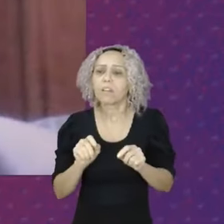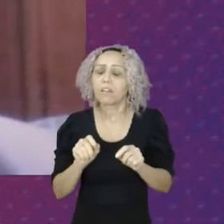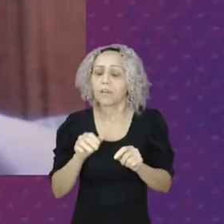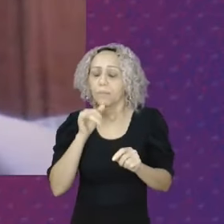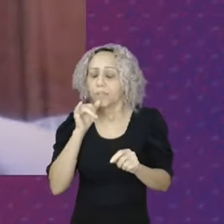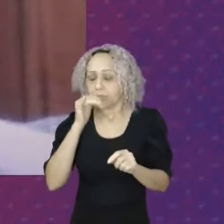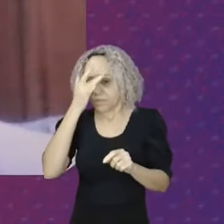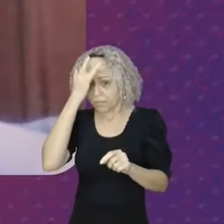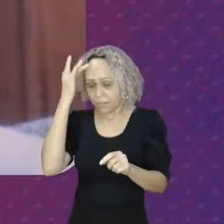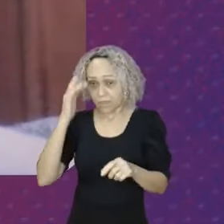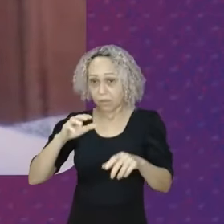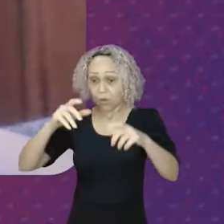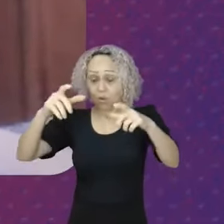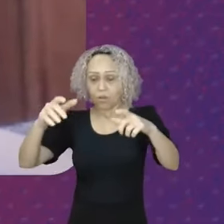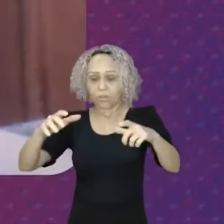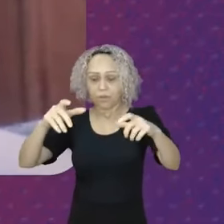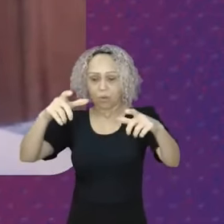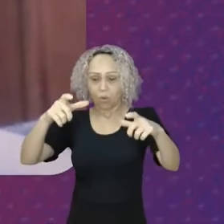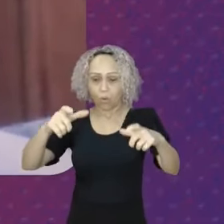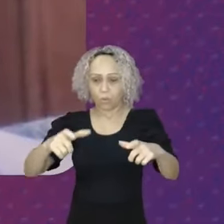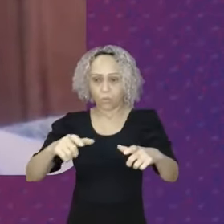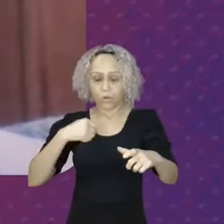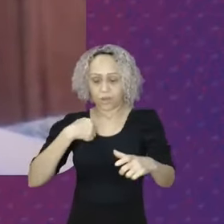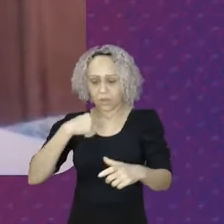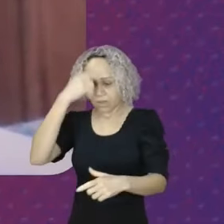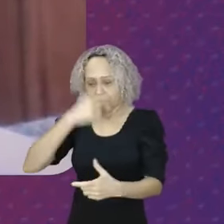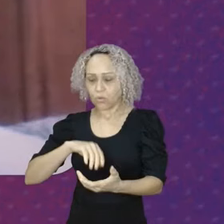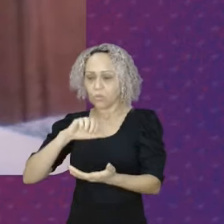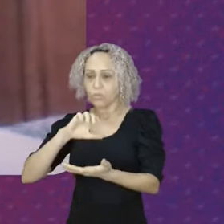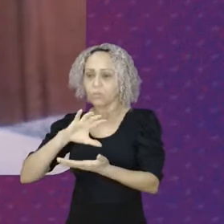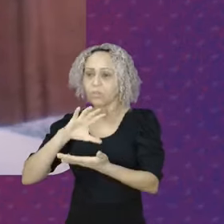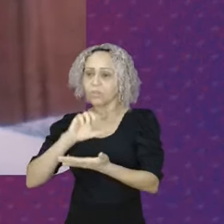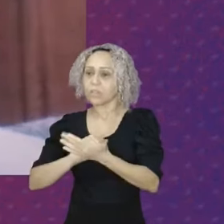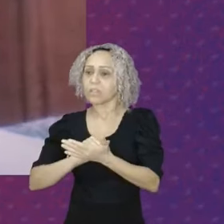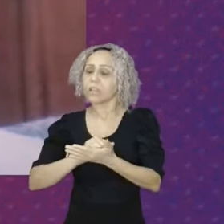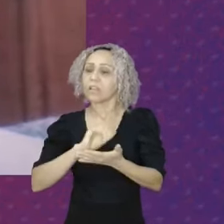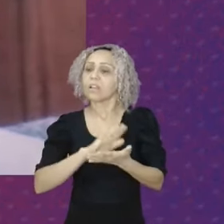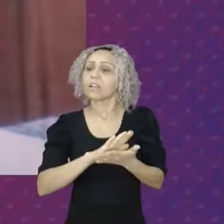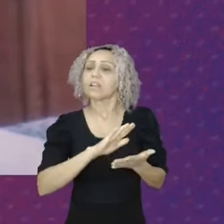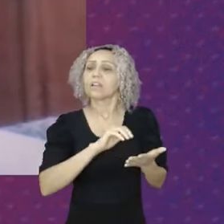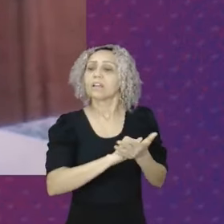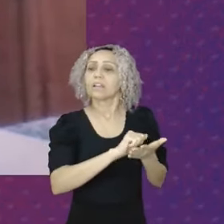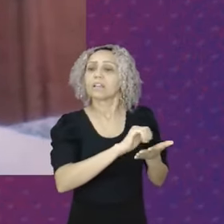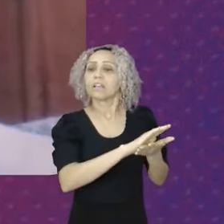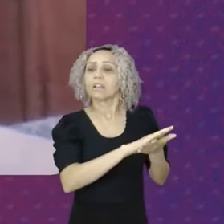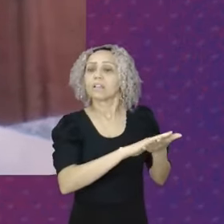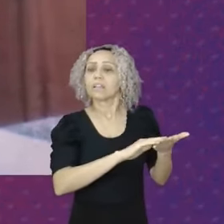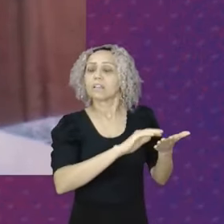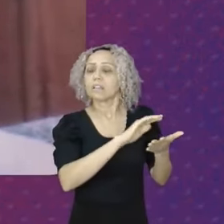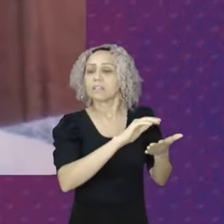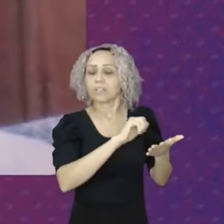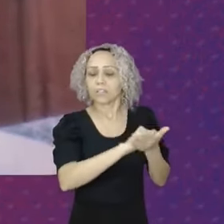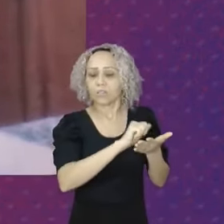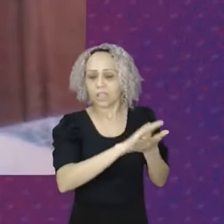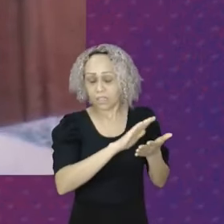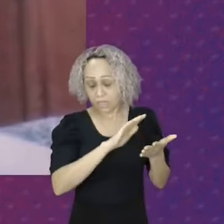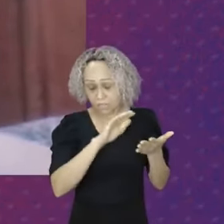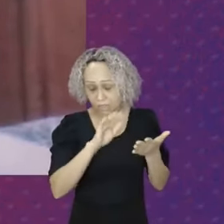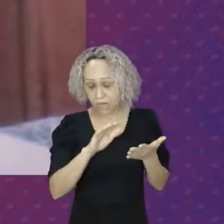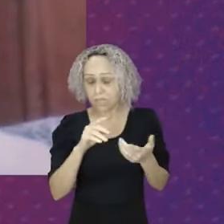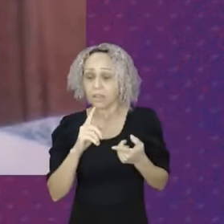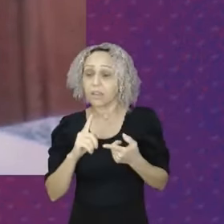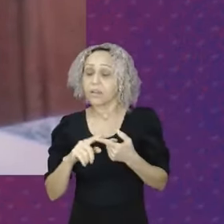deficiência física eu sou cadastrada desde que eu sou mulher com deficiência no Tribunal Regional Eleitoral como mulher com deficiência